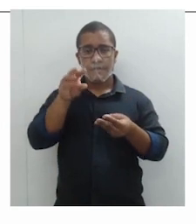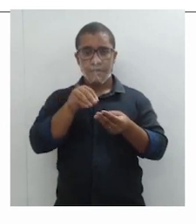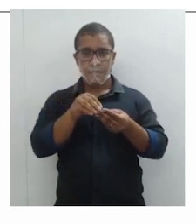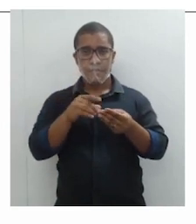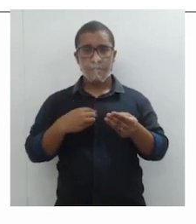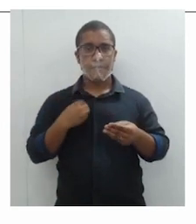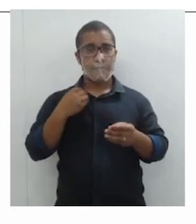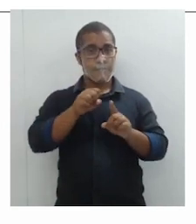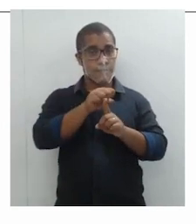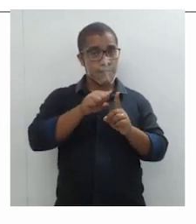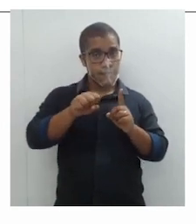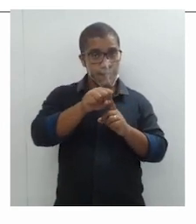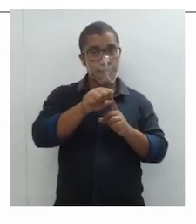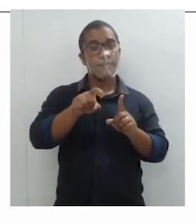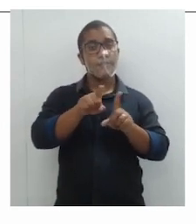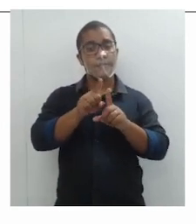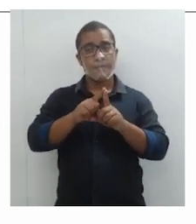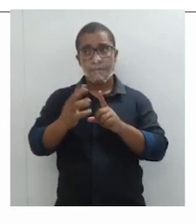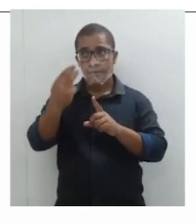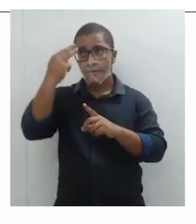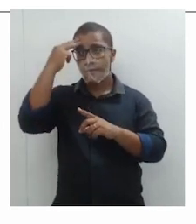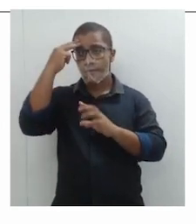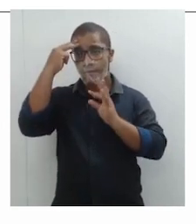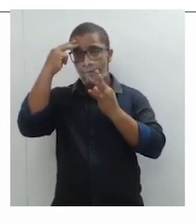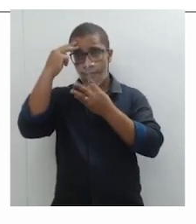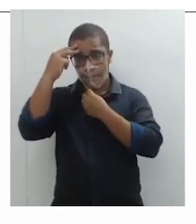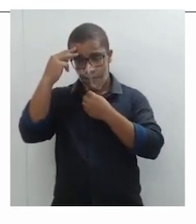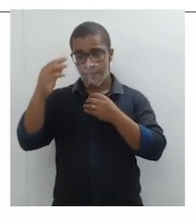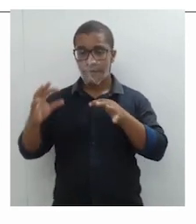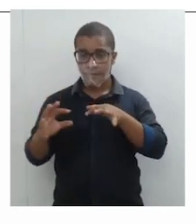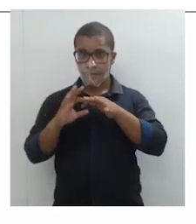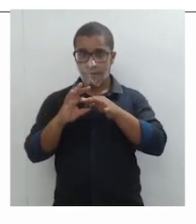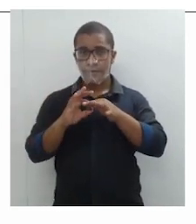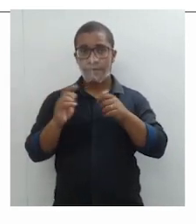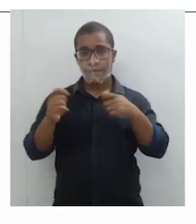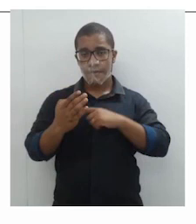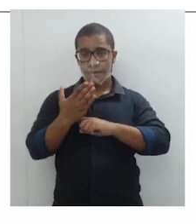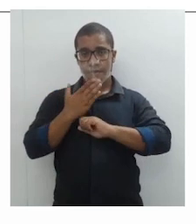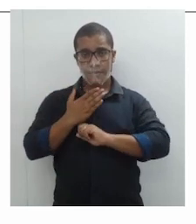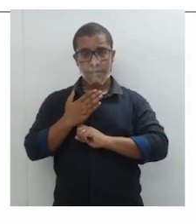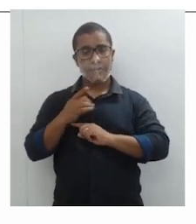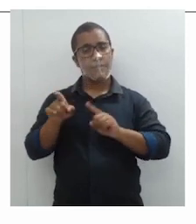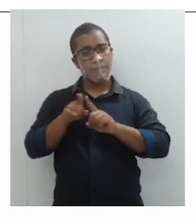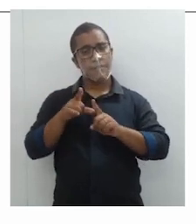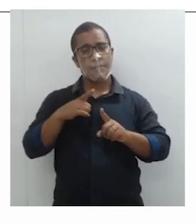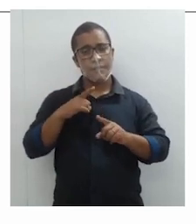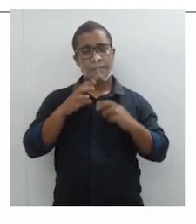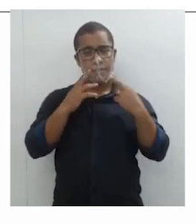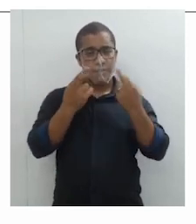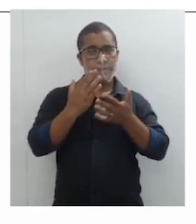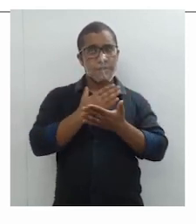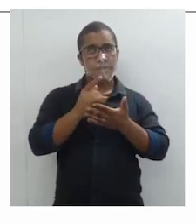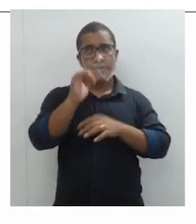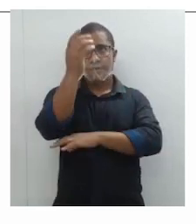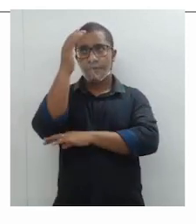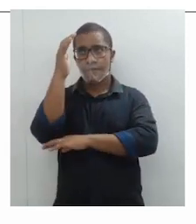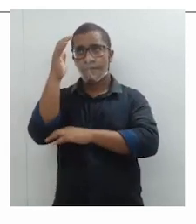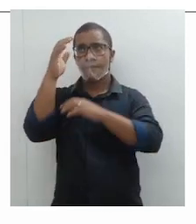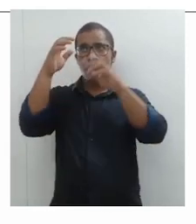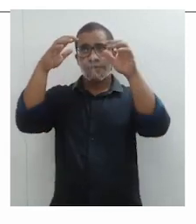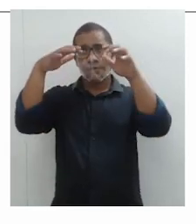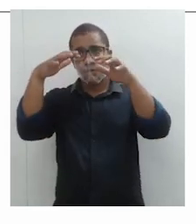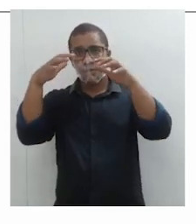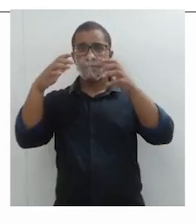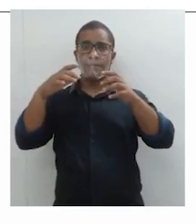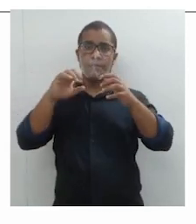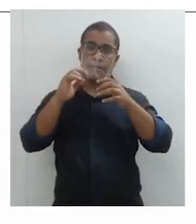social e é fonte o reconhecimento a rituais para Celebrar o fim das estações da